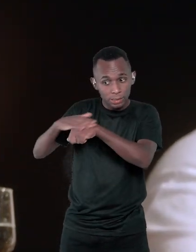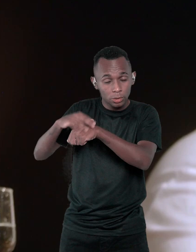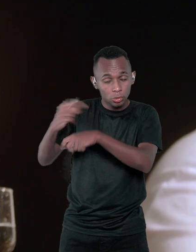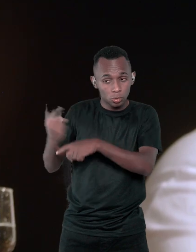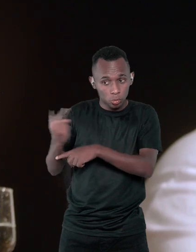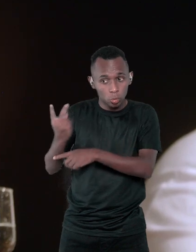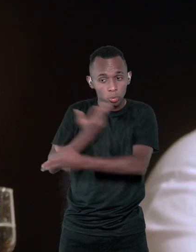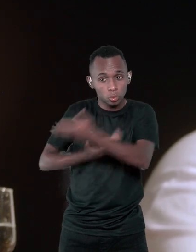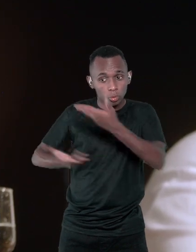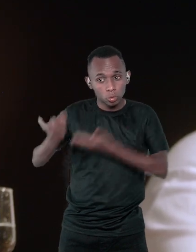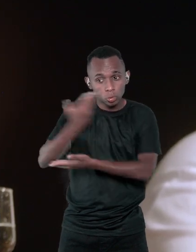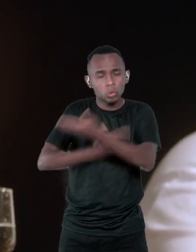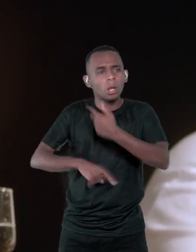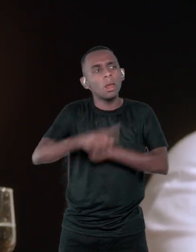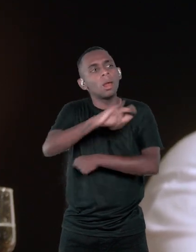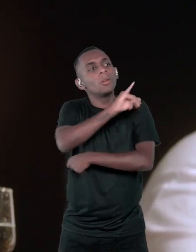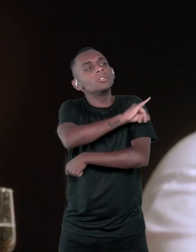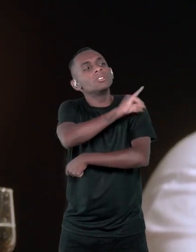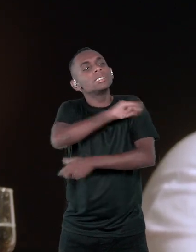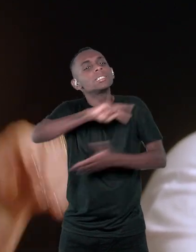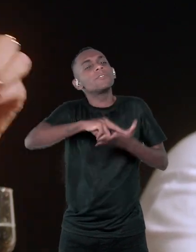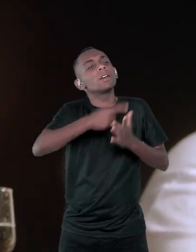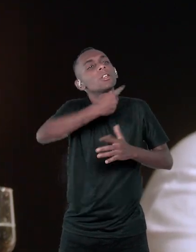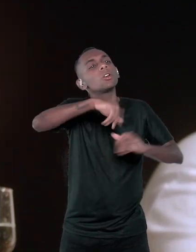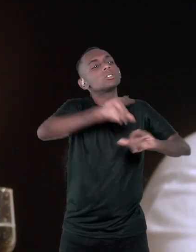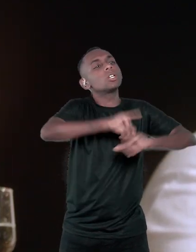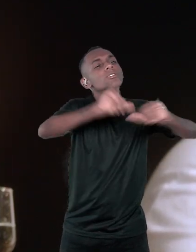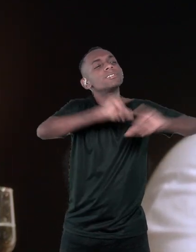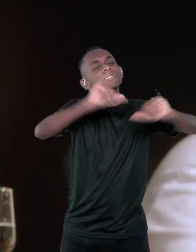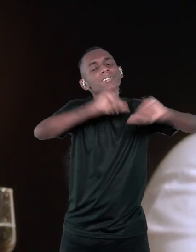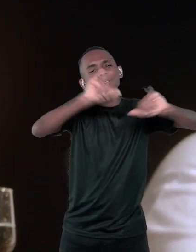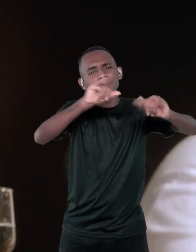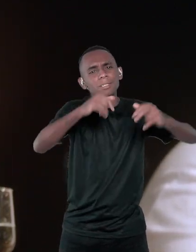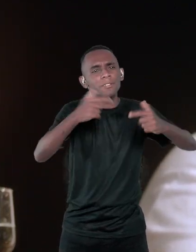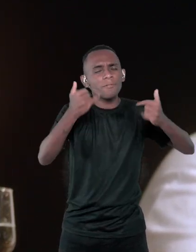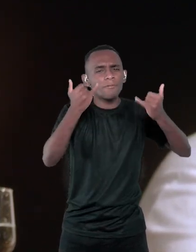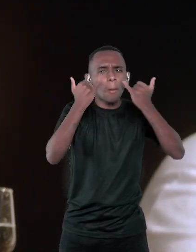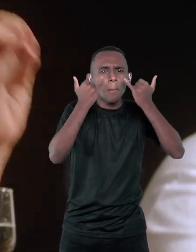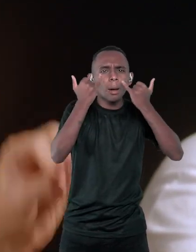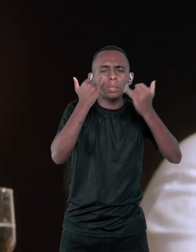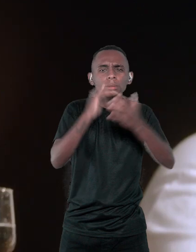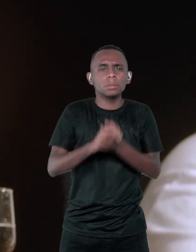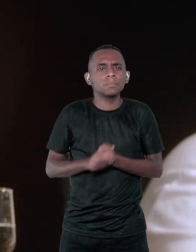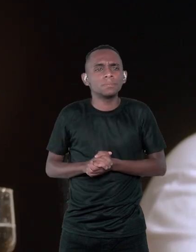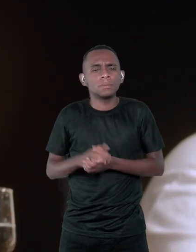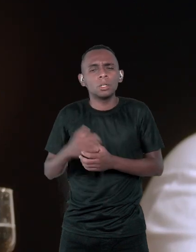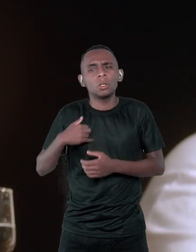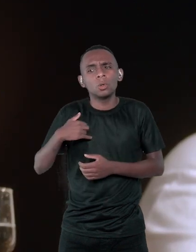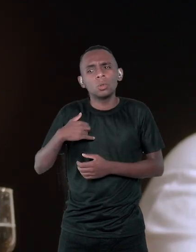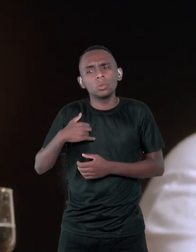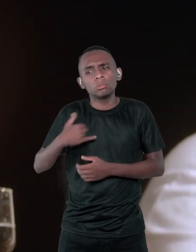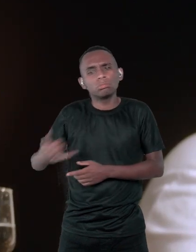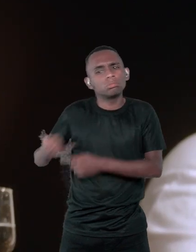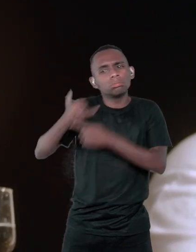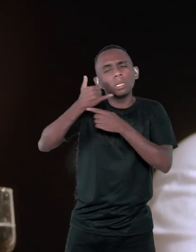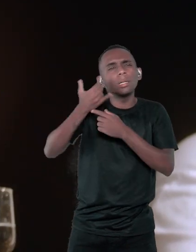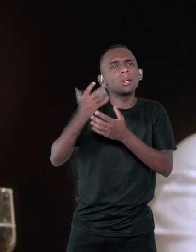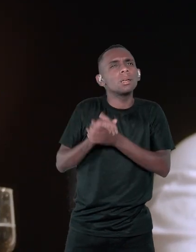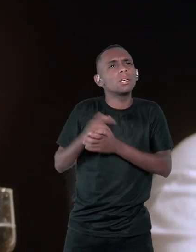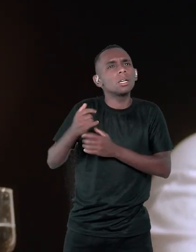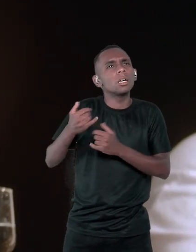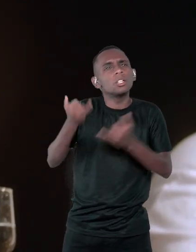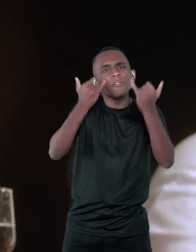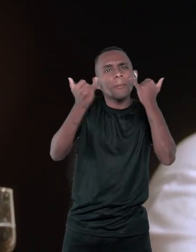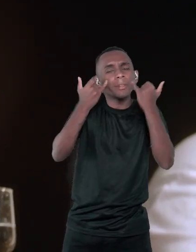Rio de Janeiro a gente virou a boa notícia da vez. É muito engraçado que os jornais agora ligam e falam assim, o que vocês têm aí de notícia boa de uma escola para a gente dar